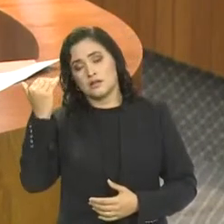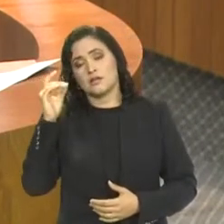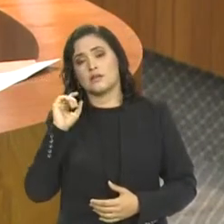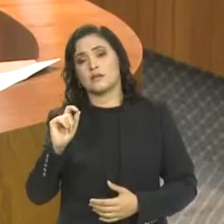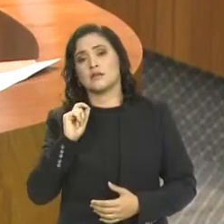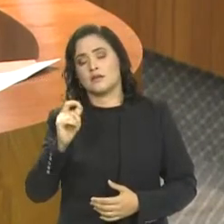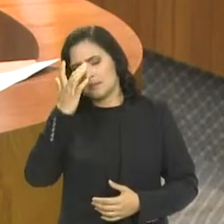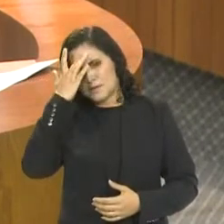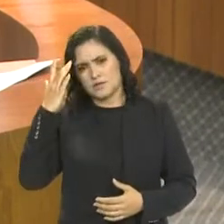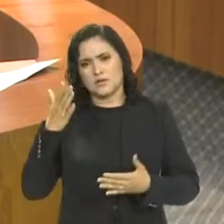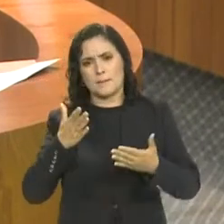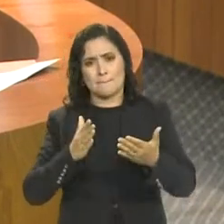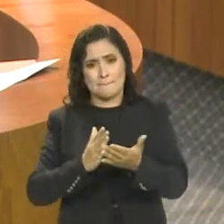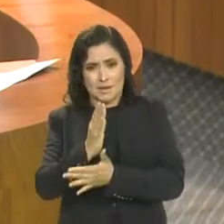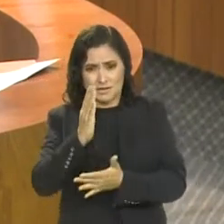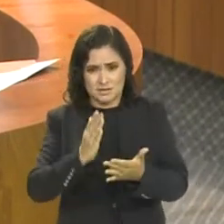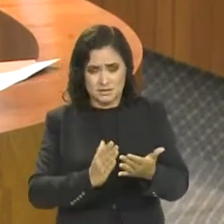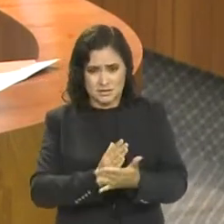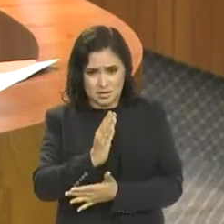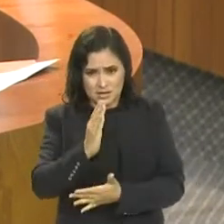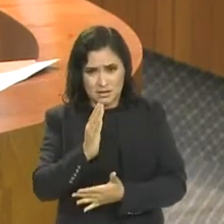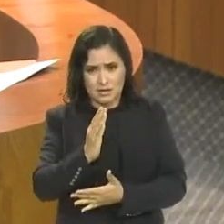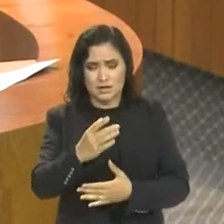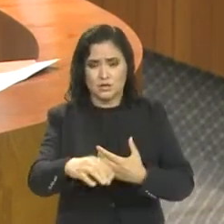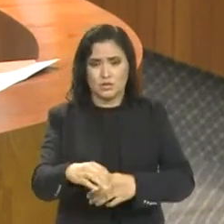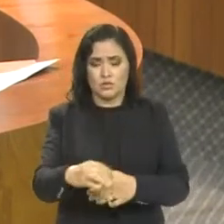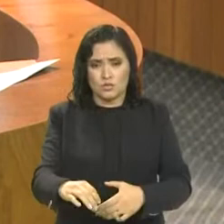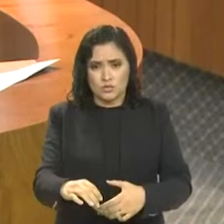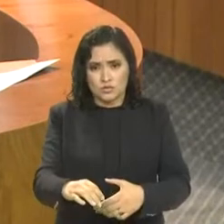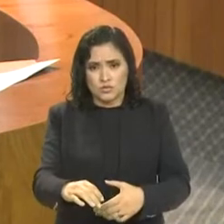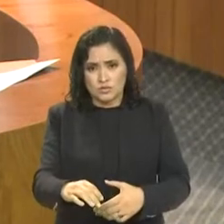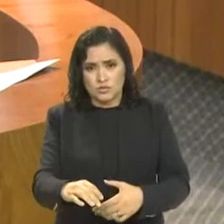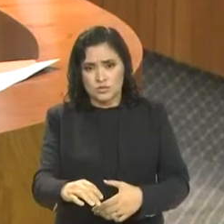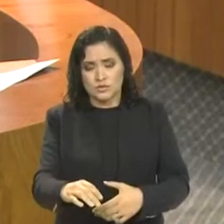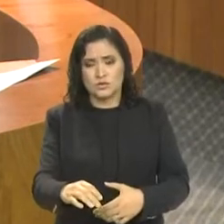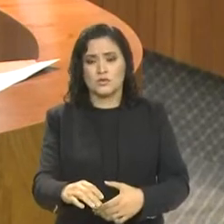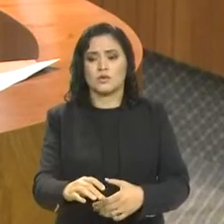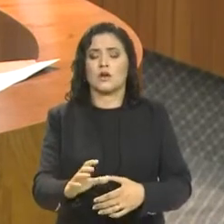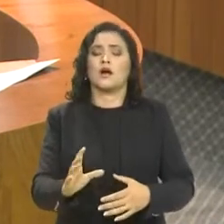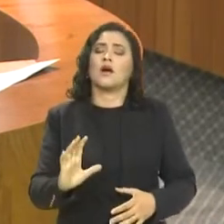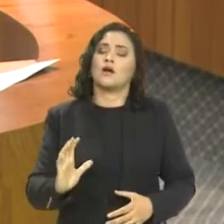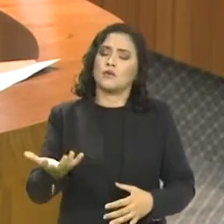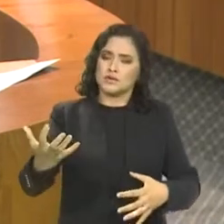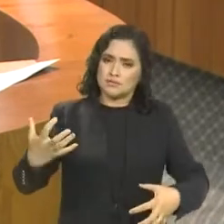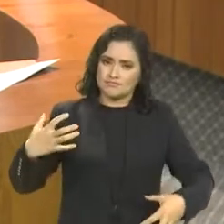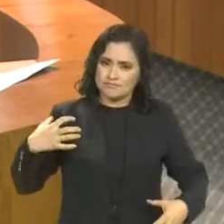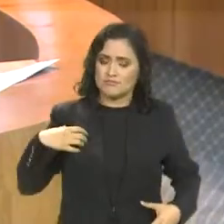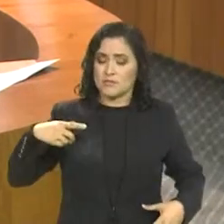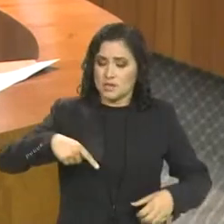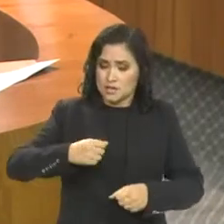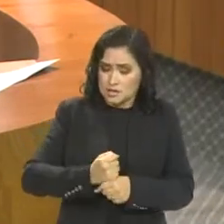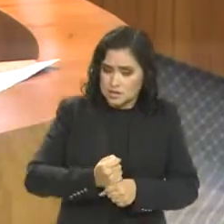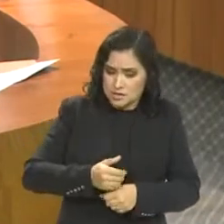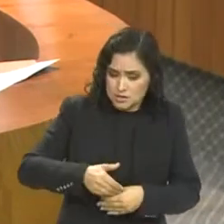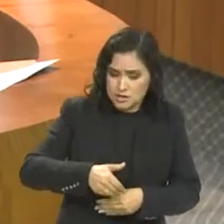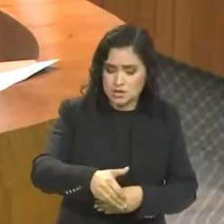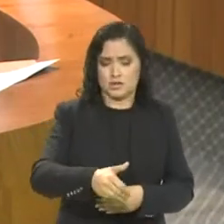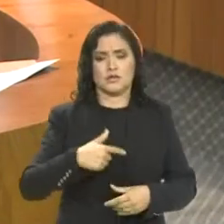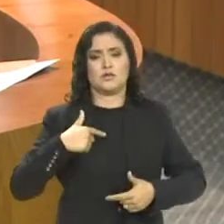na Polícia Civil serão nomeados ainda no ano de 2022. E é uma luta permanente do deputado Hélio do